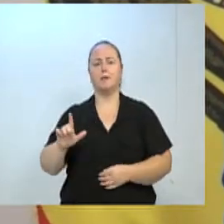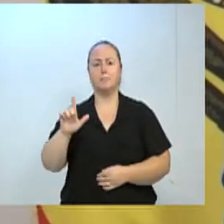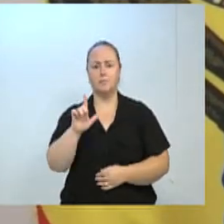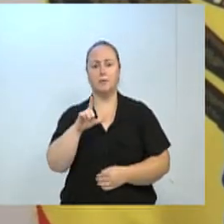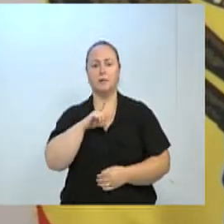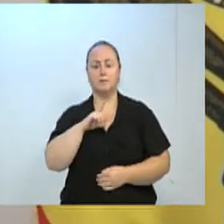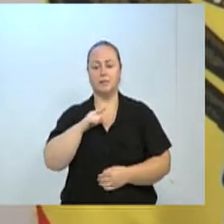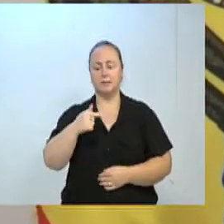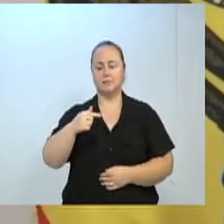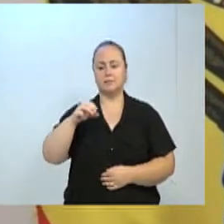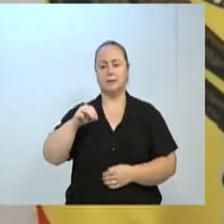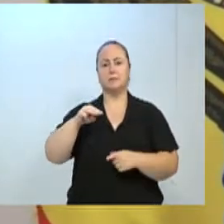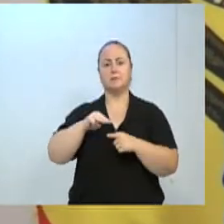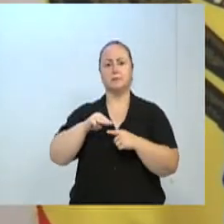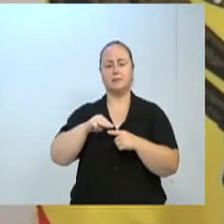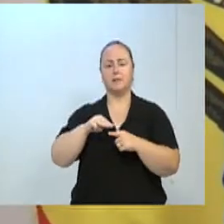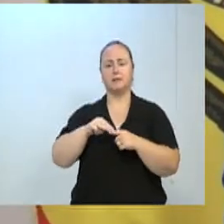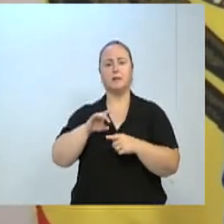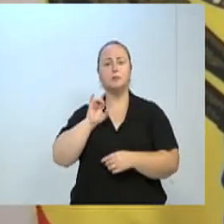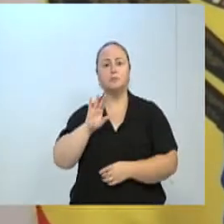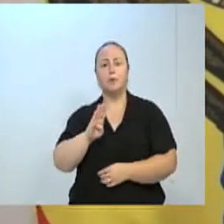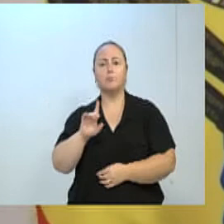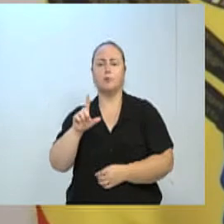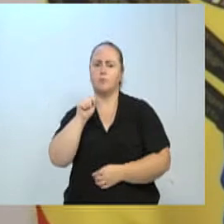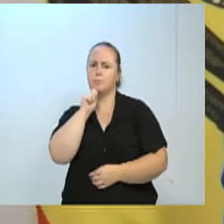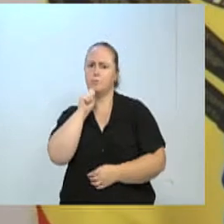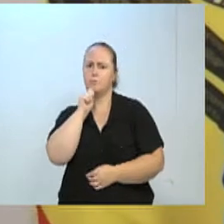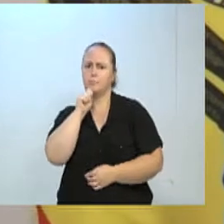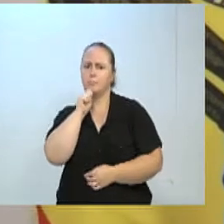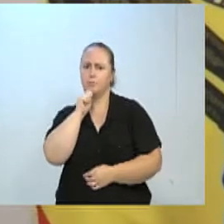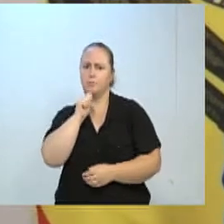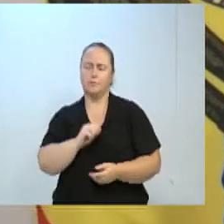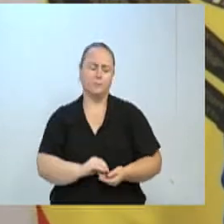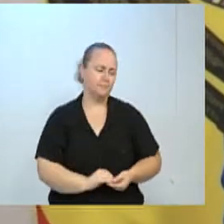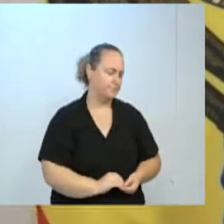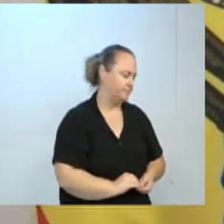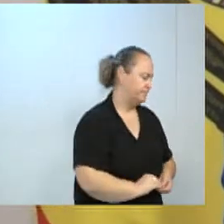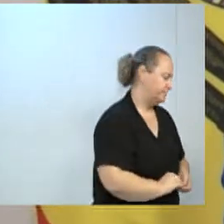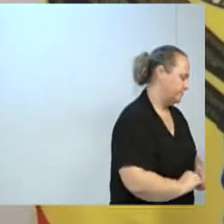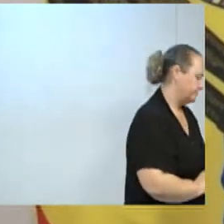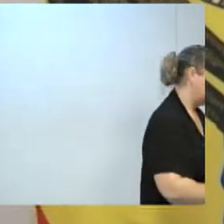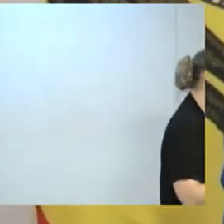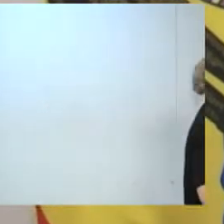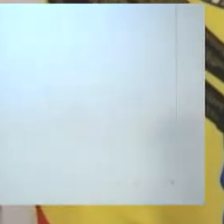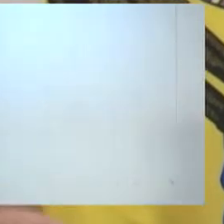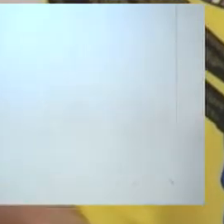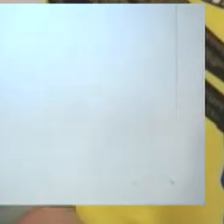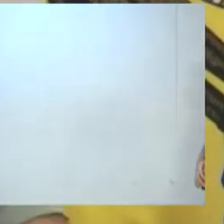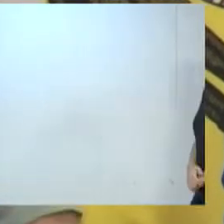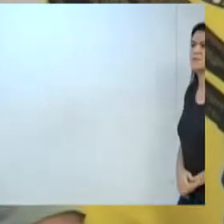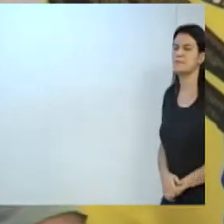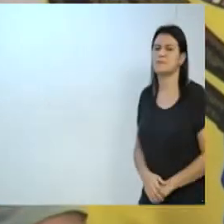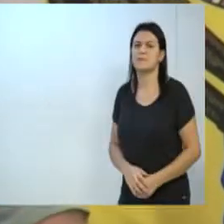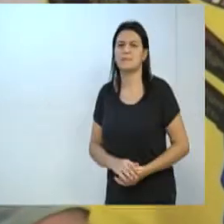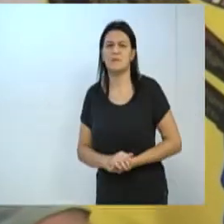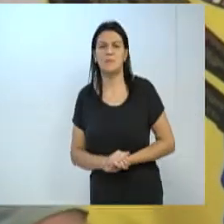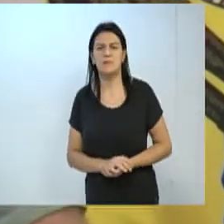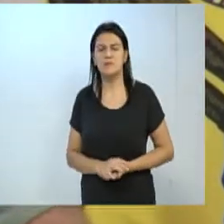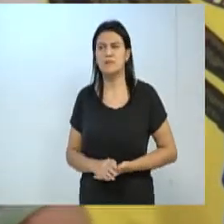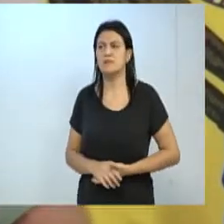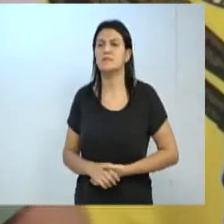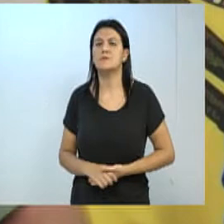70 municípios que já estão usando, só Blumenau não tem. E eu fiz um desafio de Neiva fazer o Entra 21, nós fazer o Entra